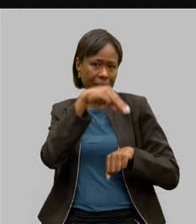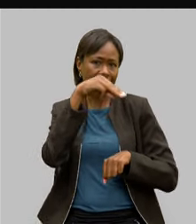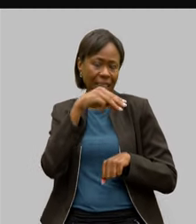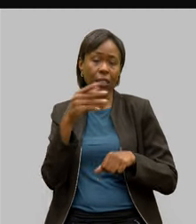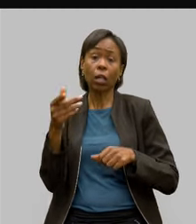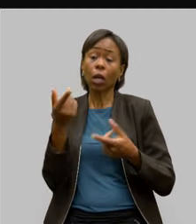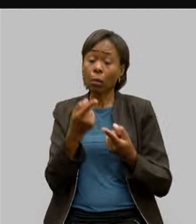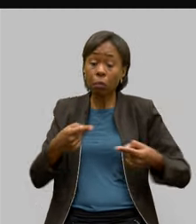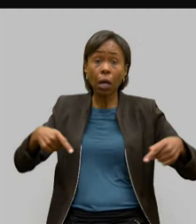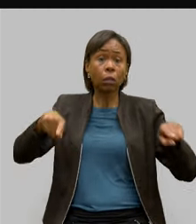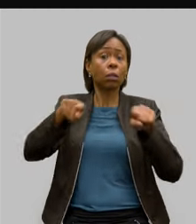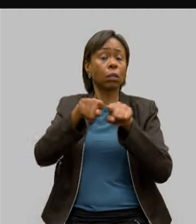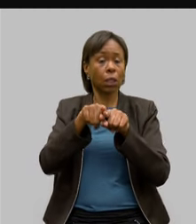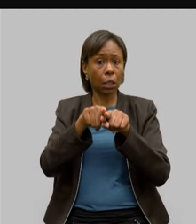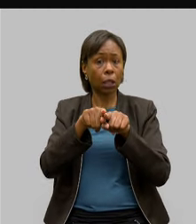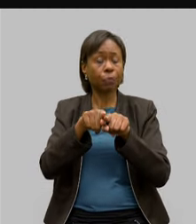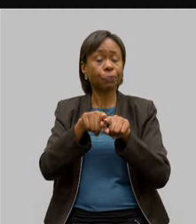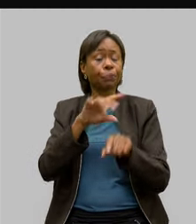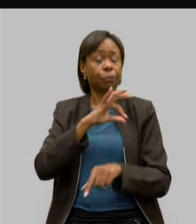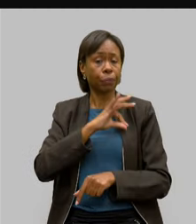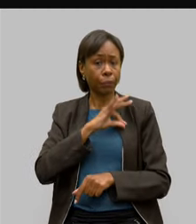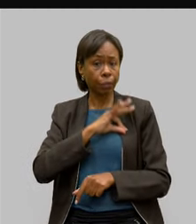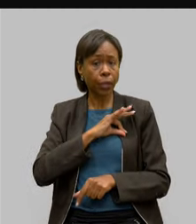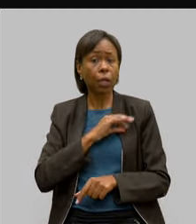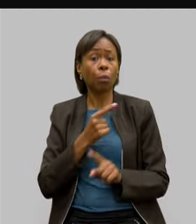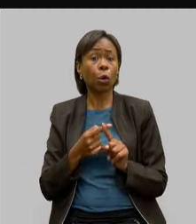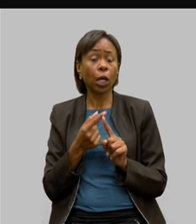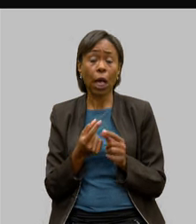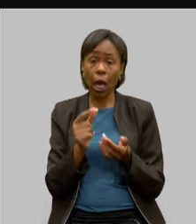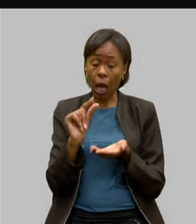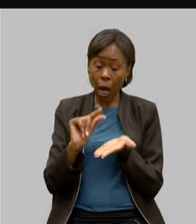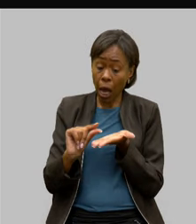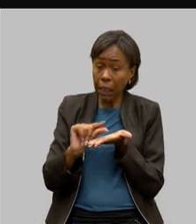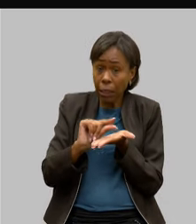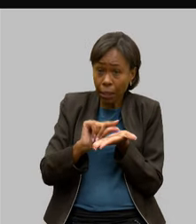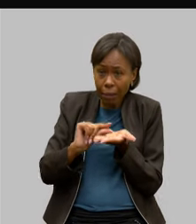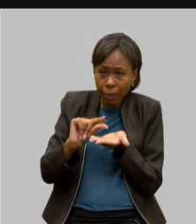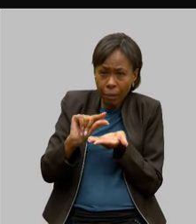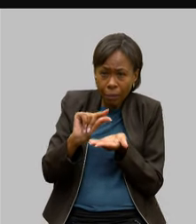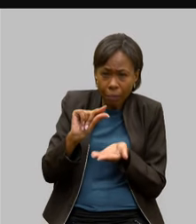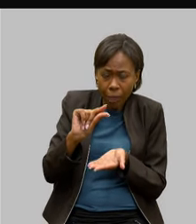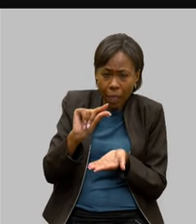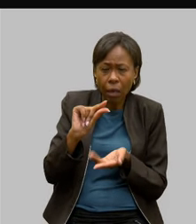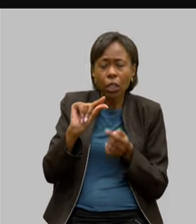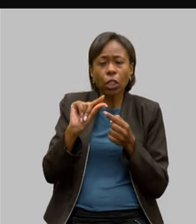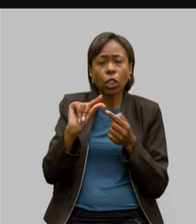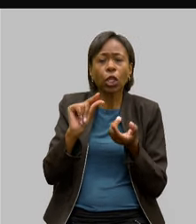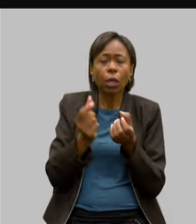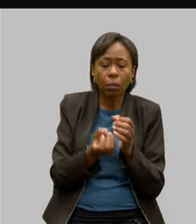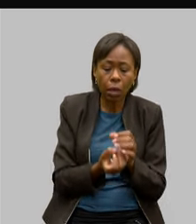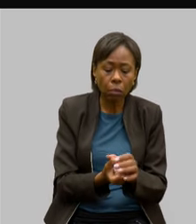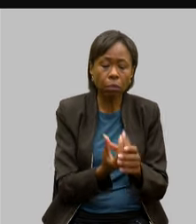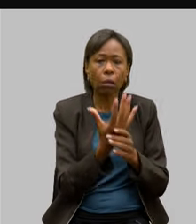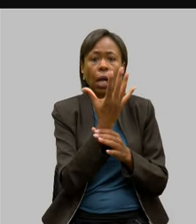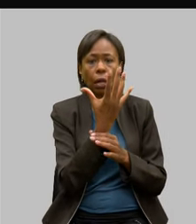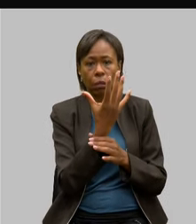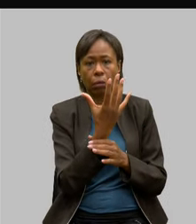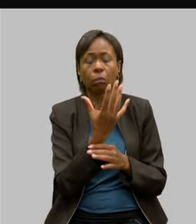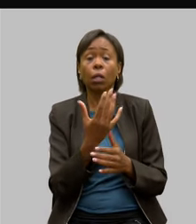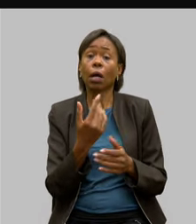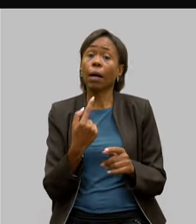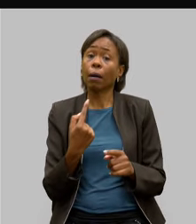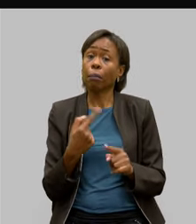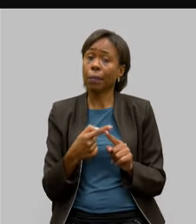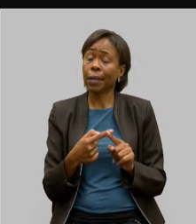com a polícia foi bem benéfica porque a gente trocava as sementes e também fazia também uma qualificação do pessoal o que é importante a